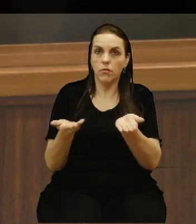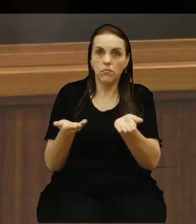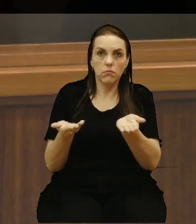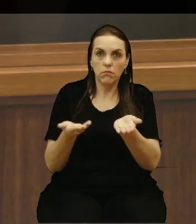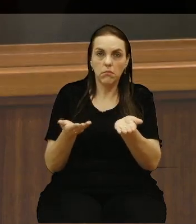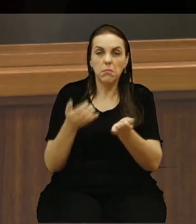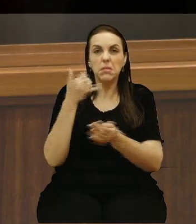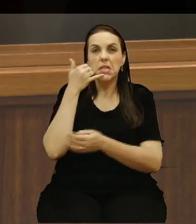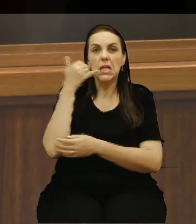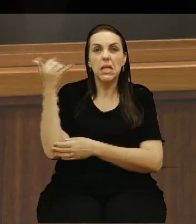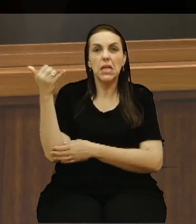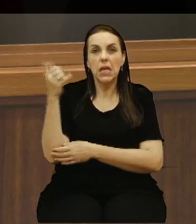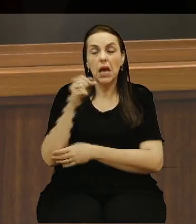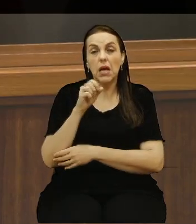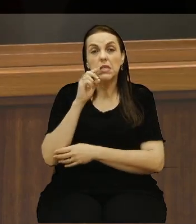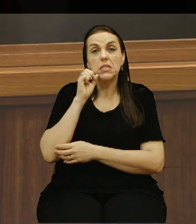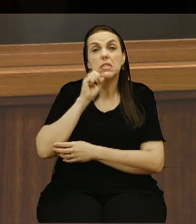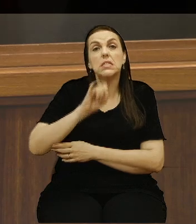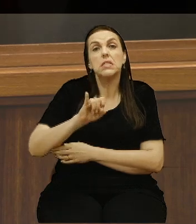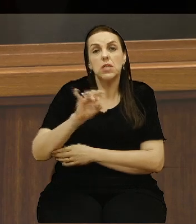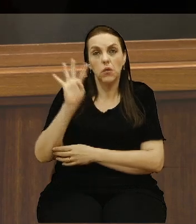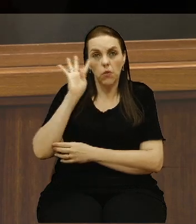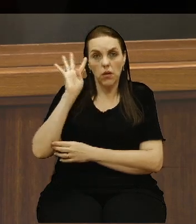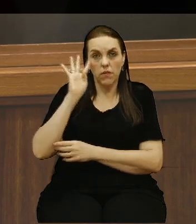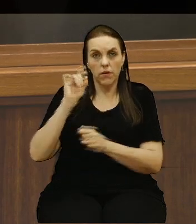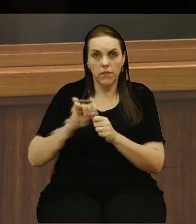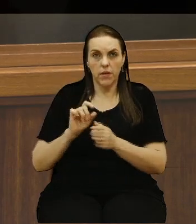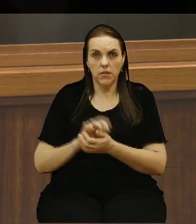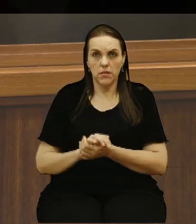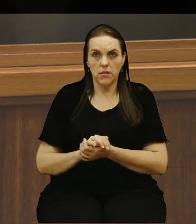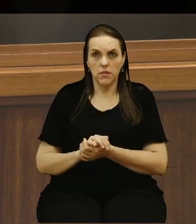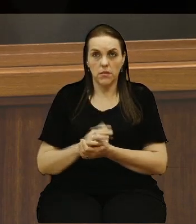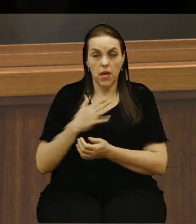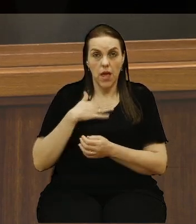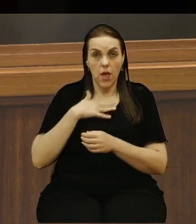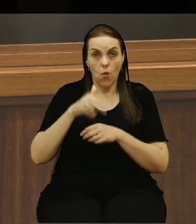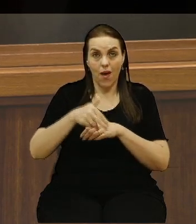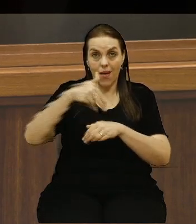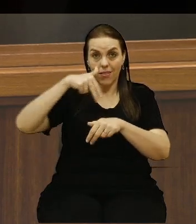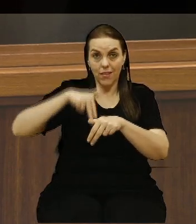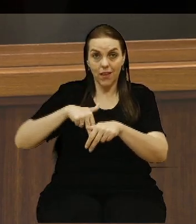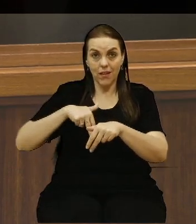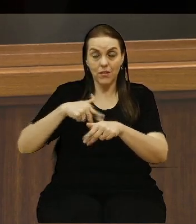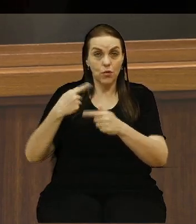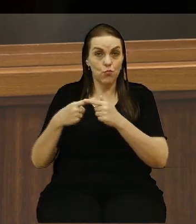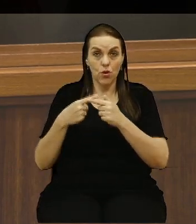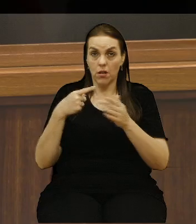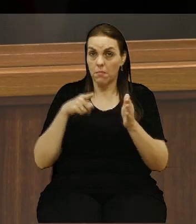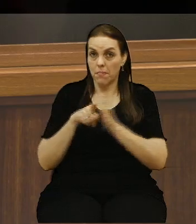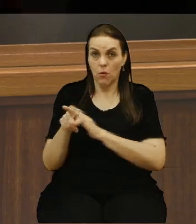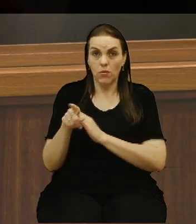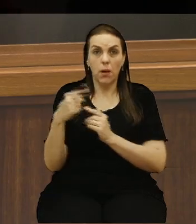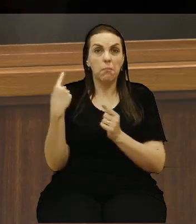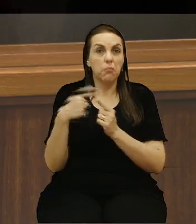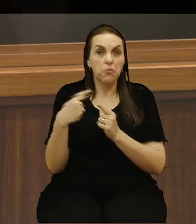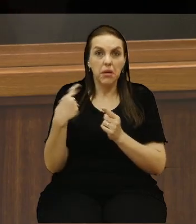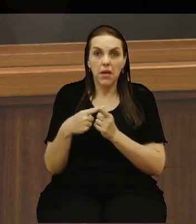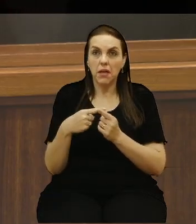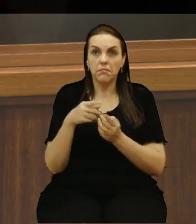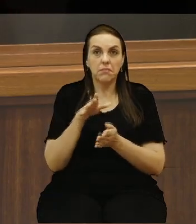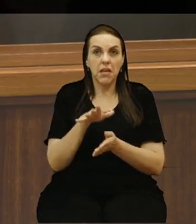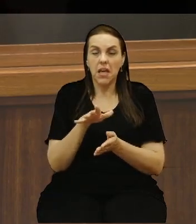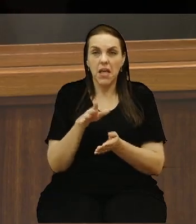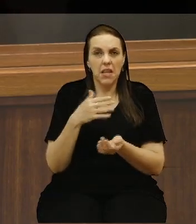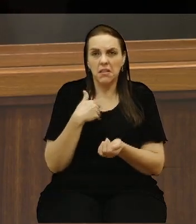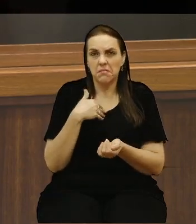que ligar para ver se quarta-feira nós faremos. Daí eu estava atrás, porque nem perguntar por que esse senhor não